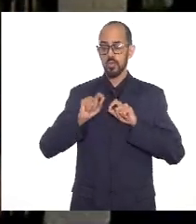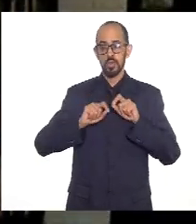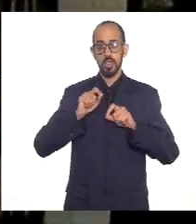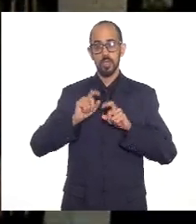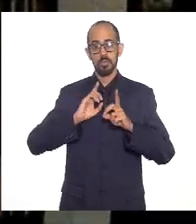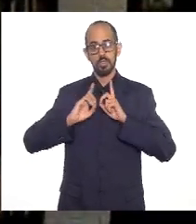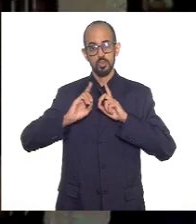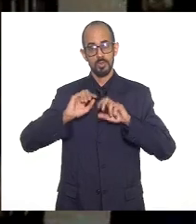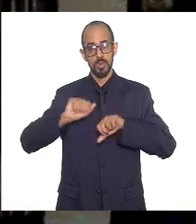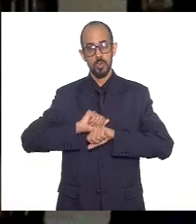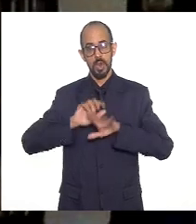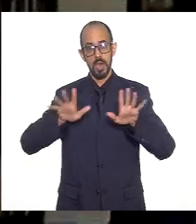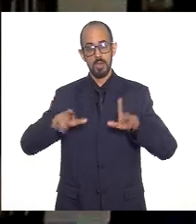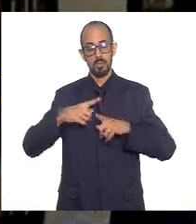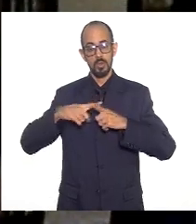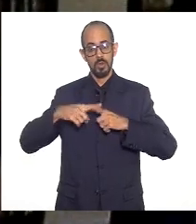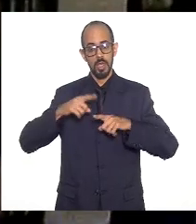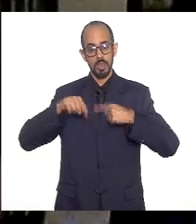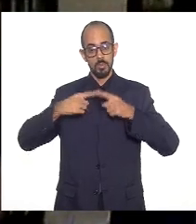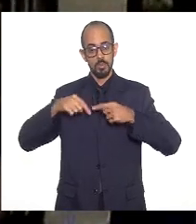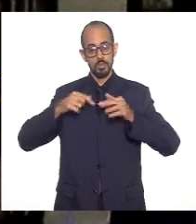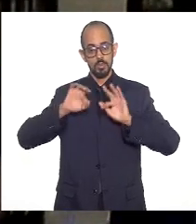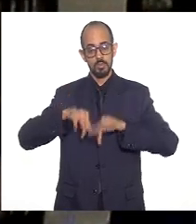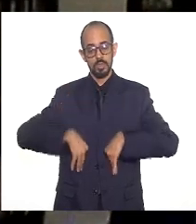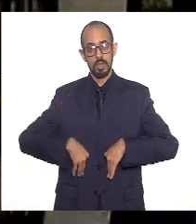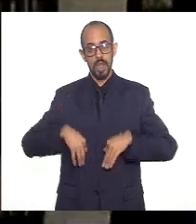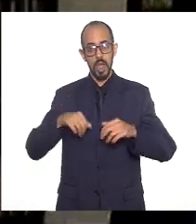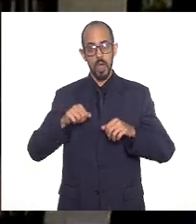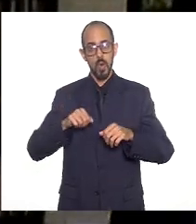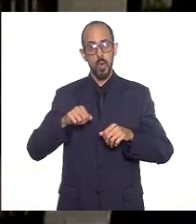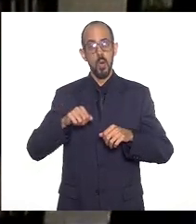discutido? Porque, no final, a conta